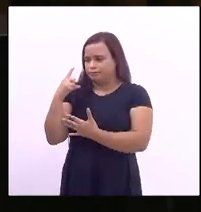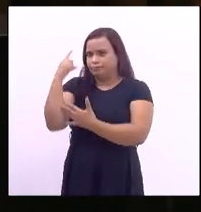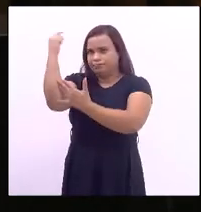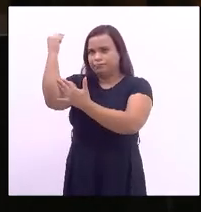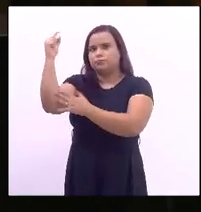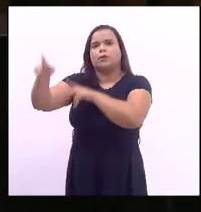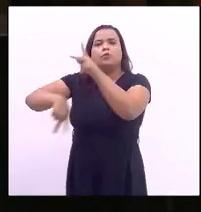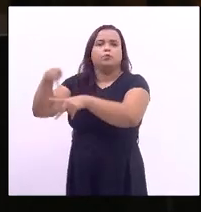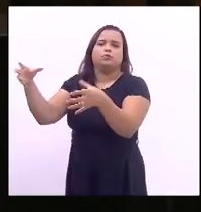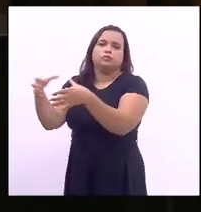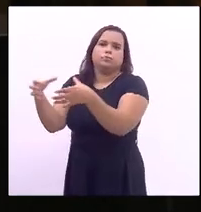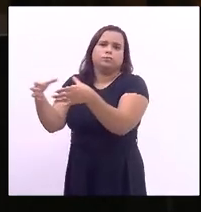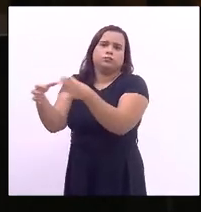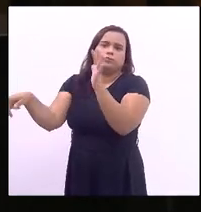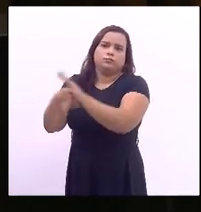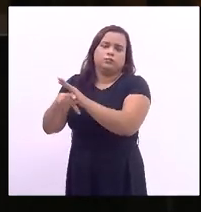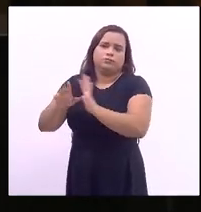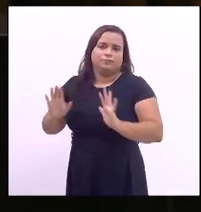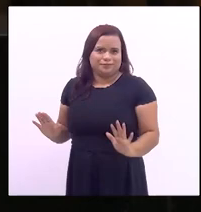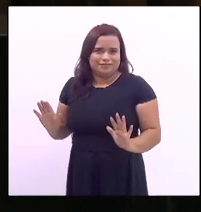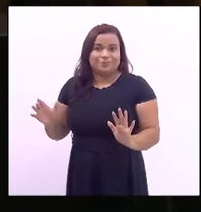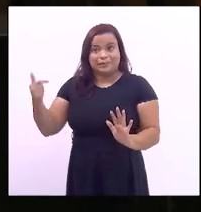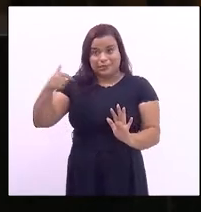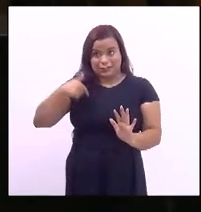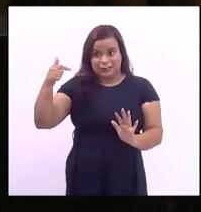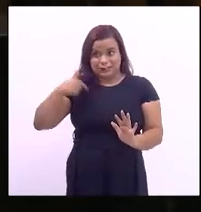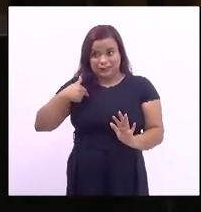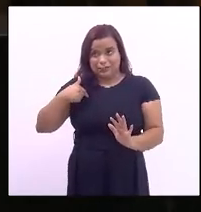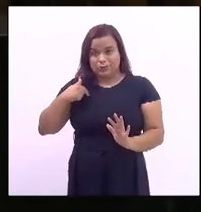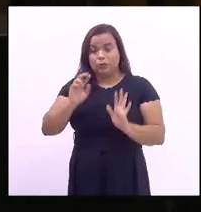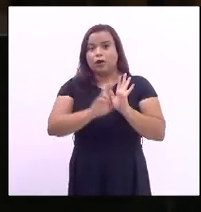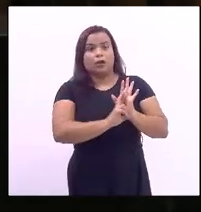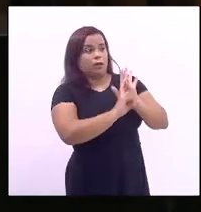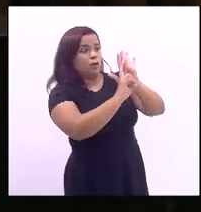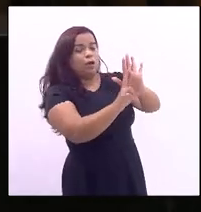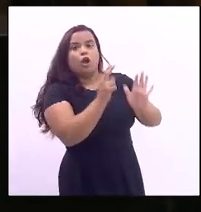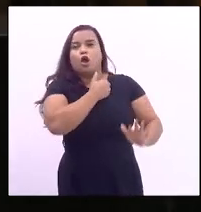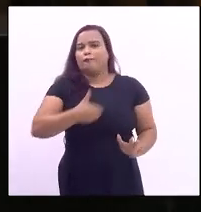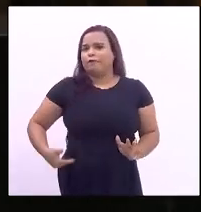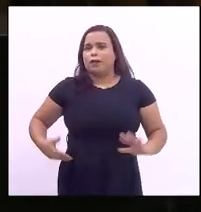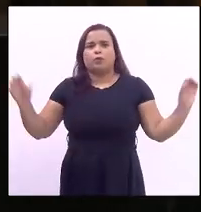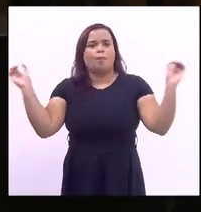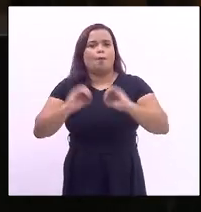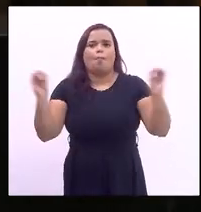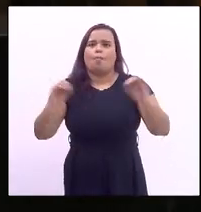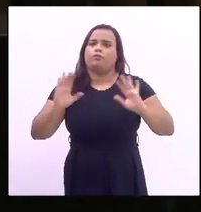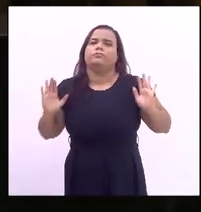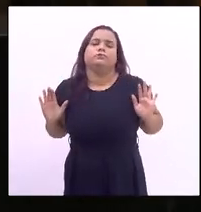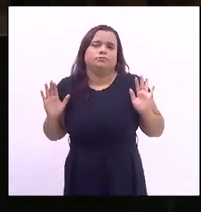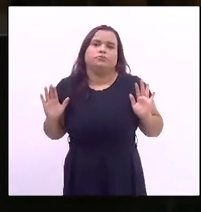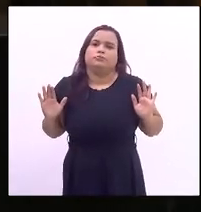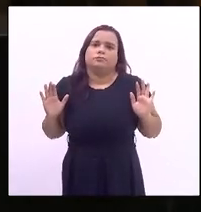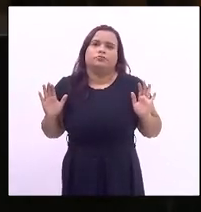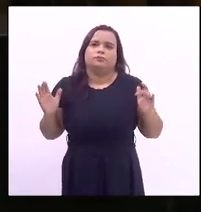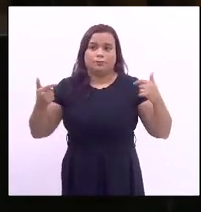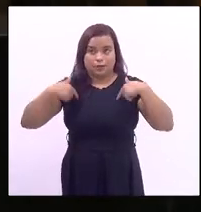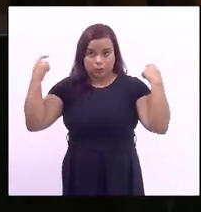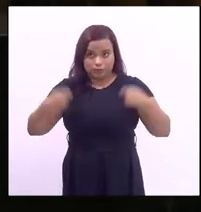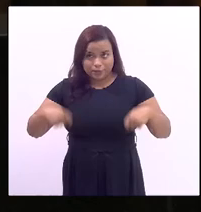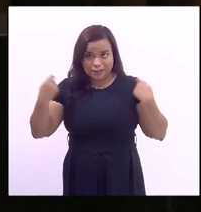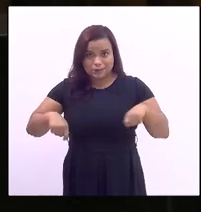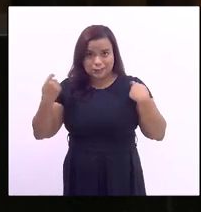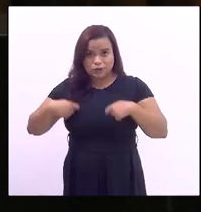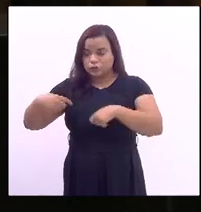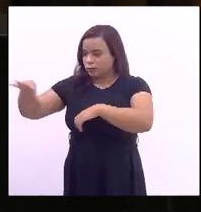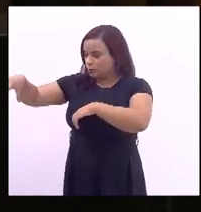pelo povo eu não estou aqui para representar governo nenhum eu tenho que ser